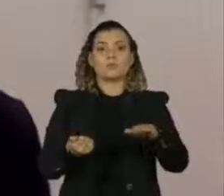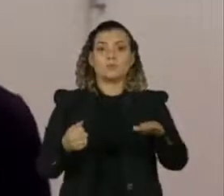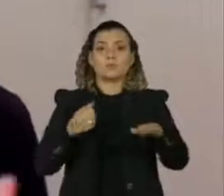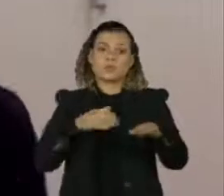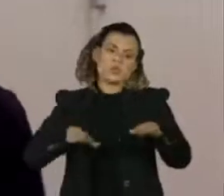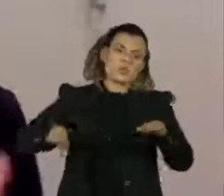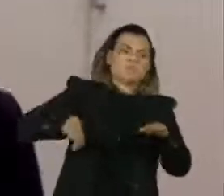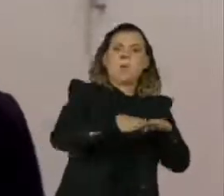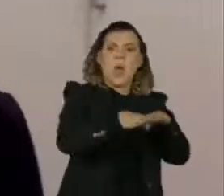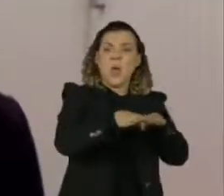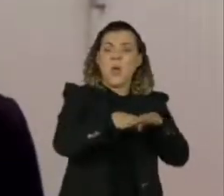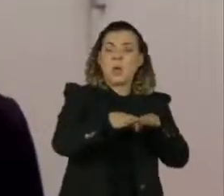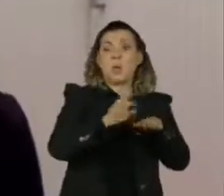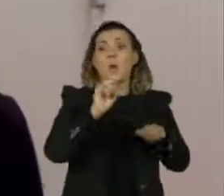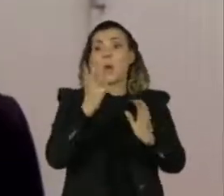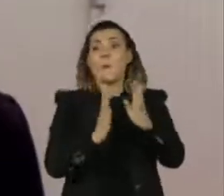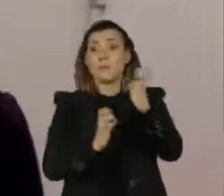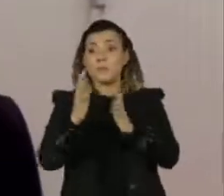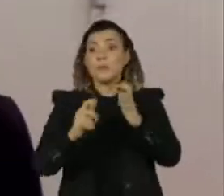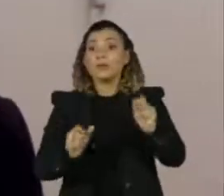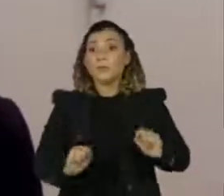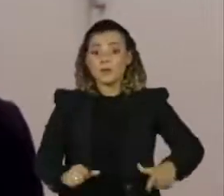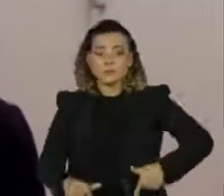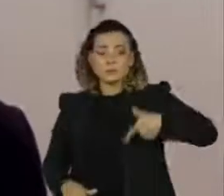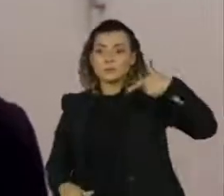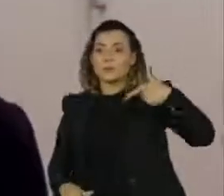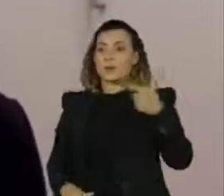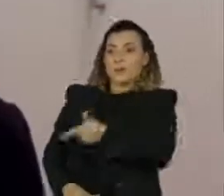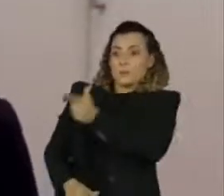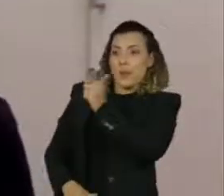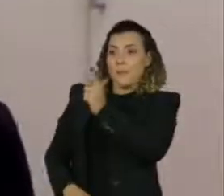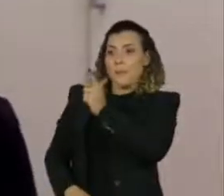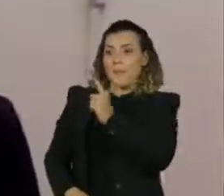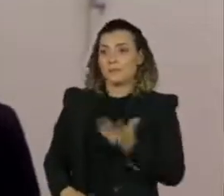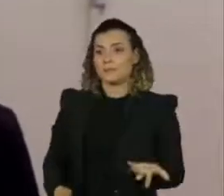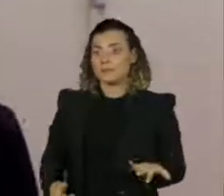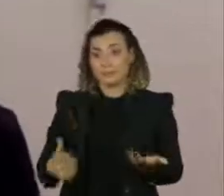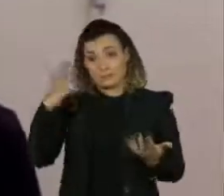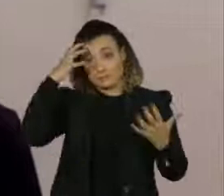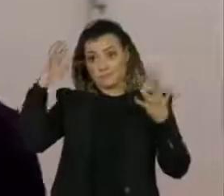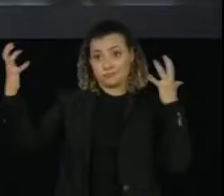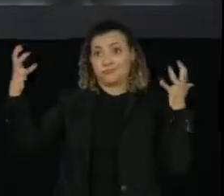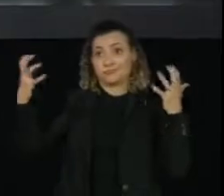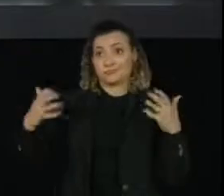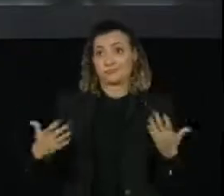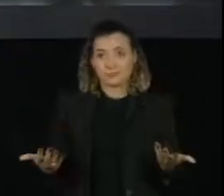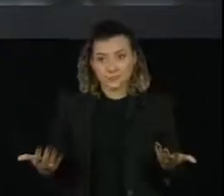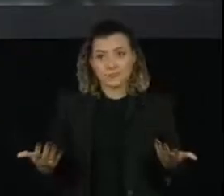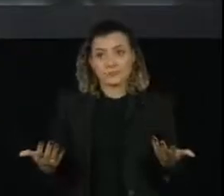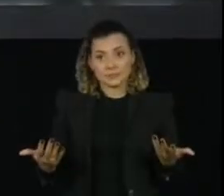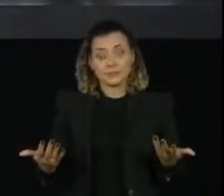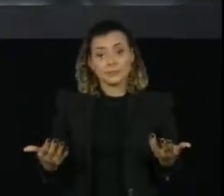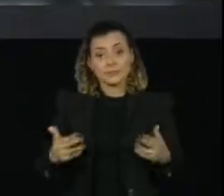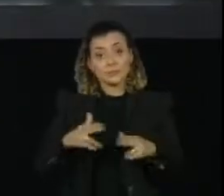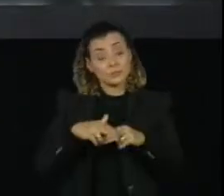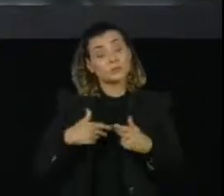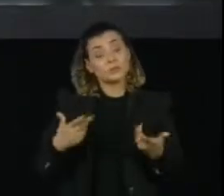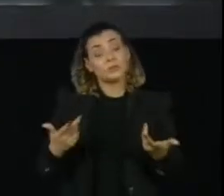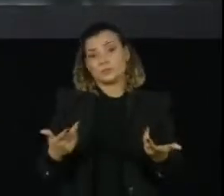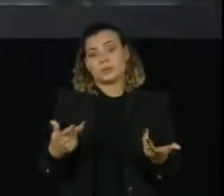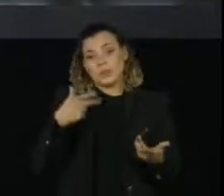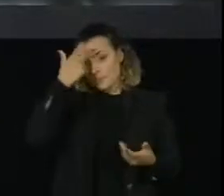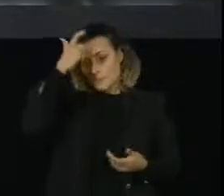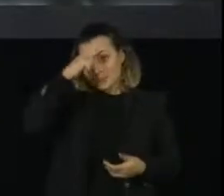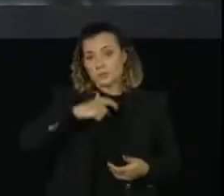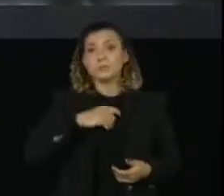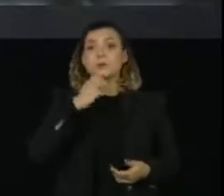fecha, acontece uma briga ali e no momento de cabeça quente você acaba atirando e matando uma pessoa. É a tal ideia do cidadão de bem. O cidadão de bem,